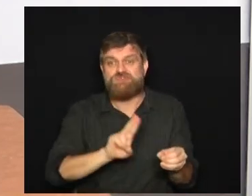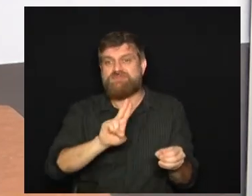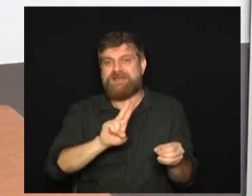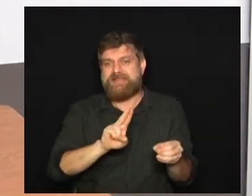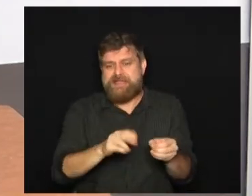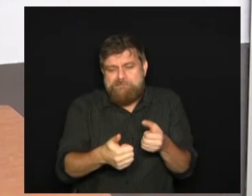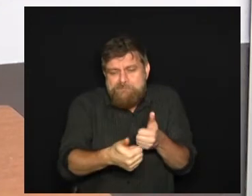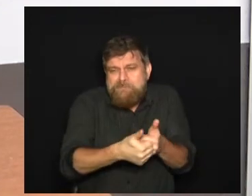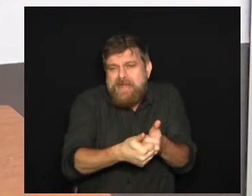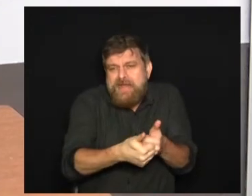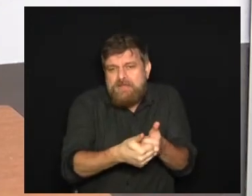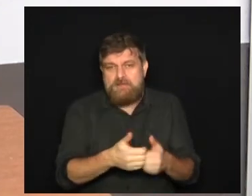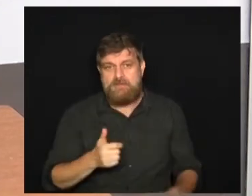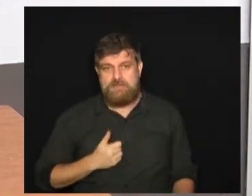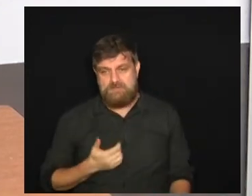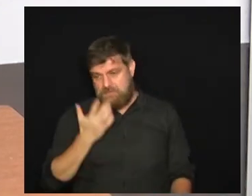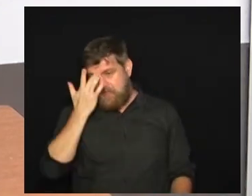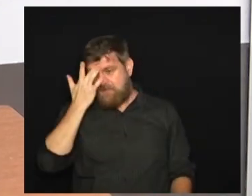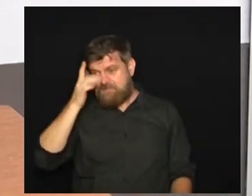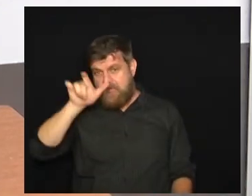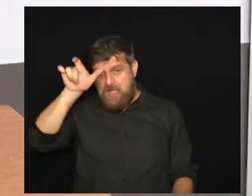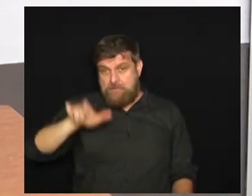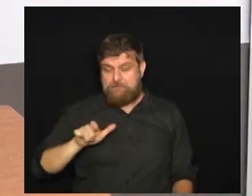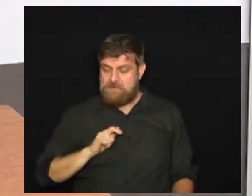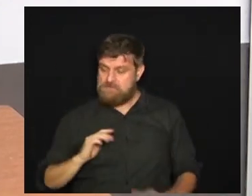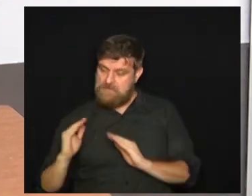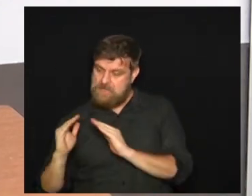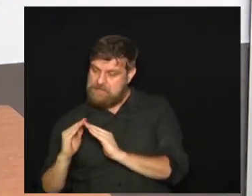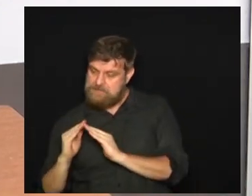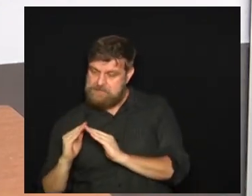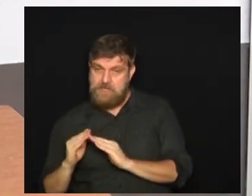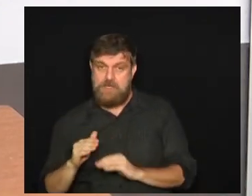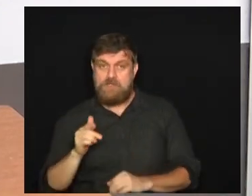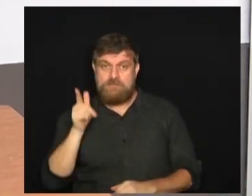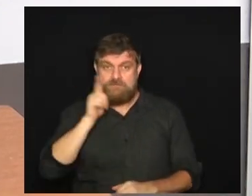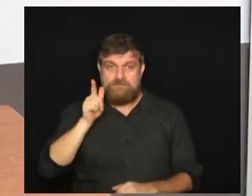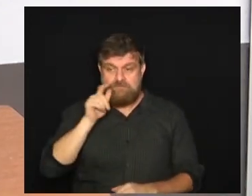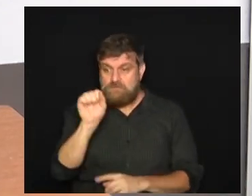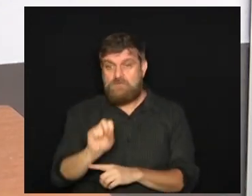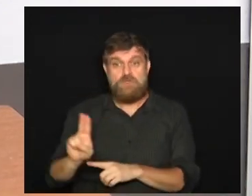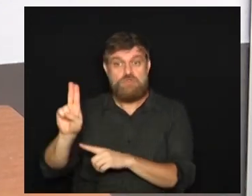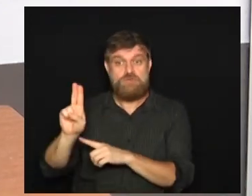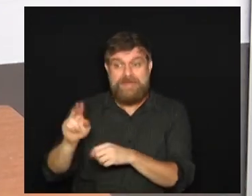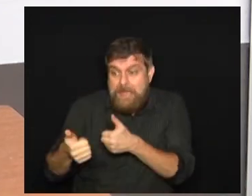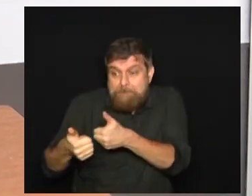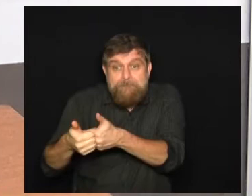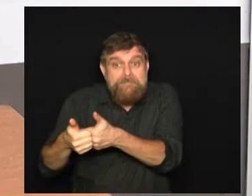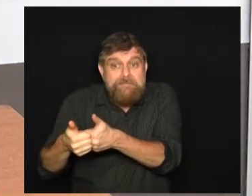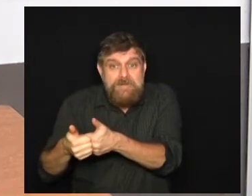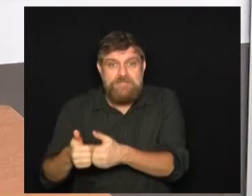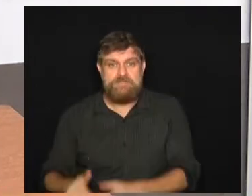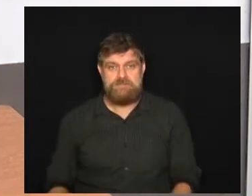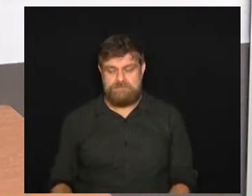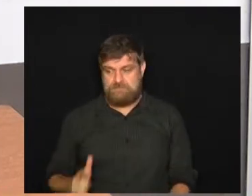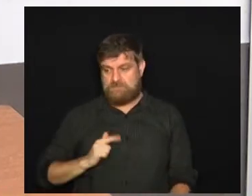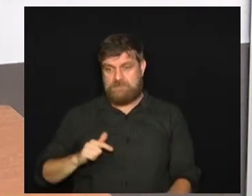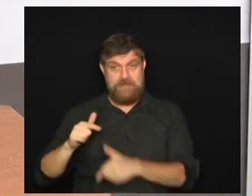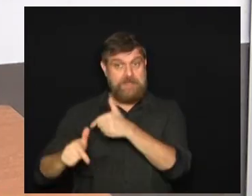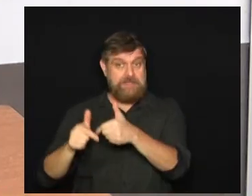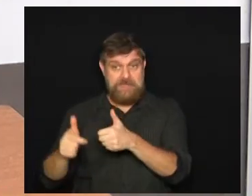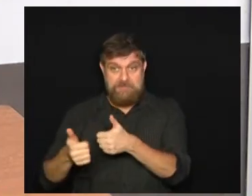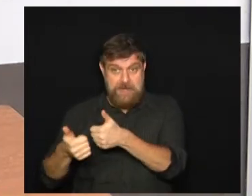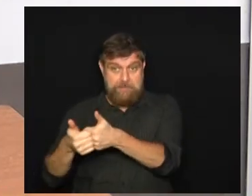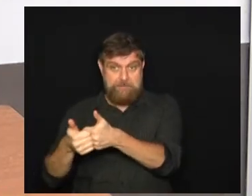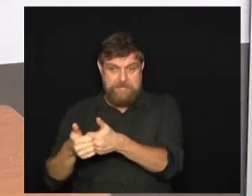vezes a pessoa é mais fácil conseguir, dependendo onde ela mora, conseguir uma vaga em Sumaré do que em própria Campinas, dependendo se ela mora próximo